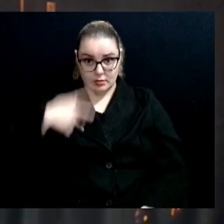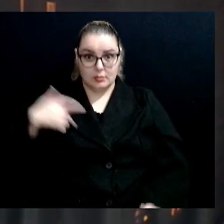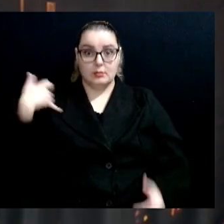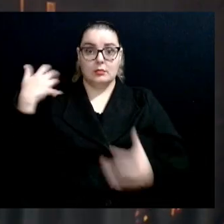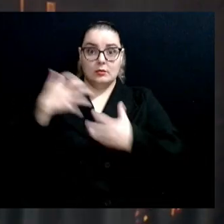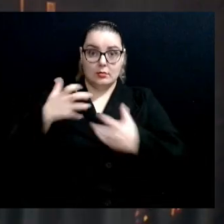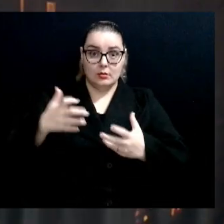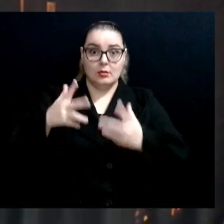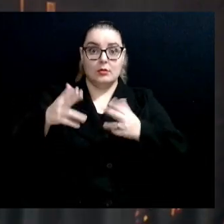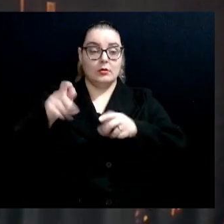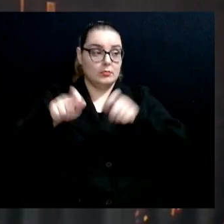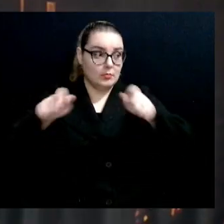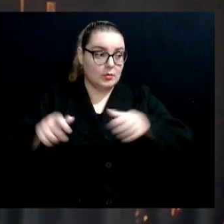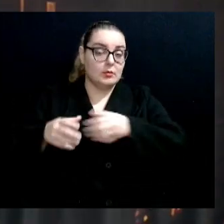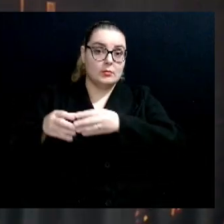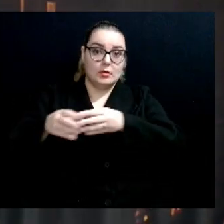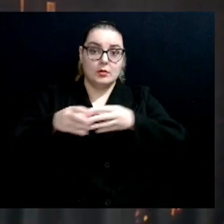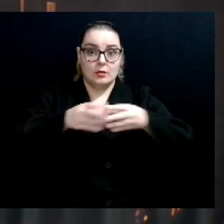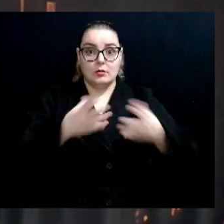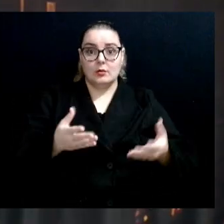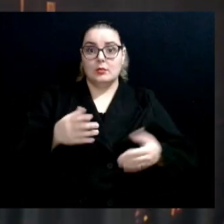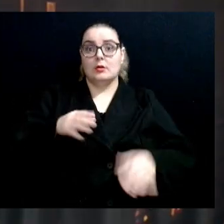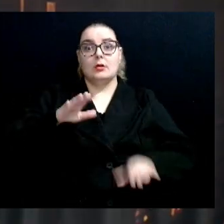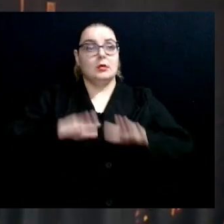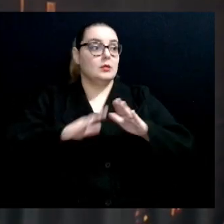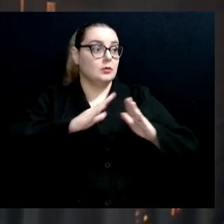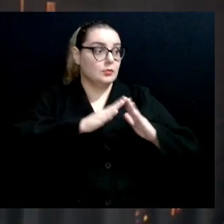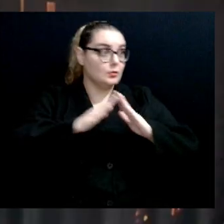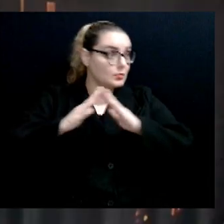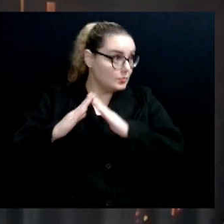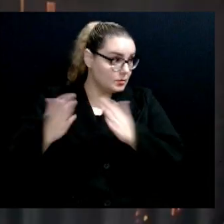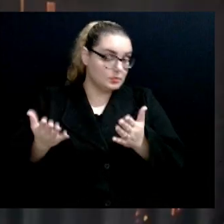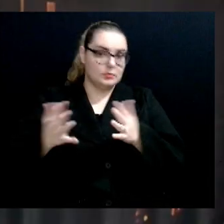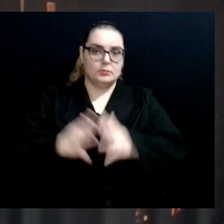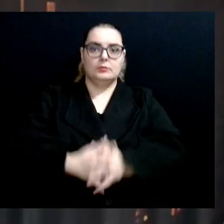ao redor, às vezes um vizinho, né, uma pessoa que faça